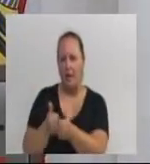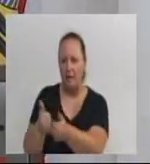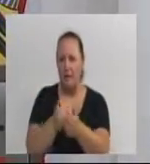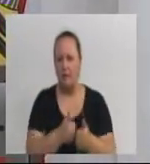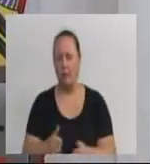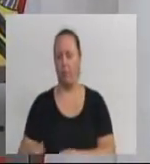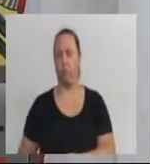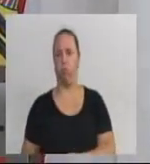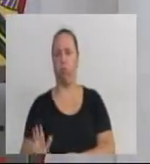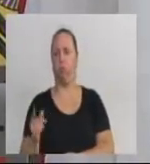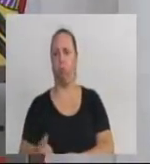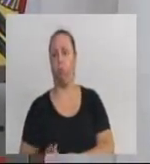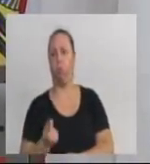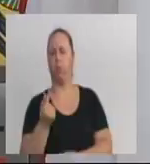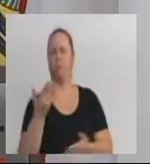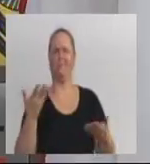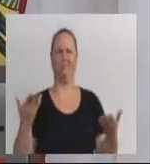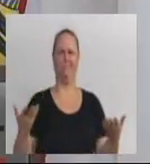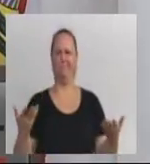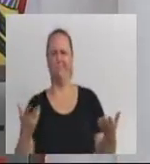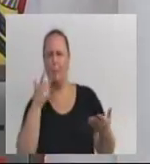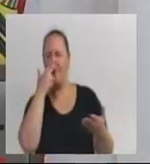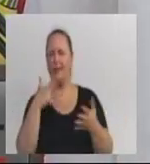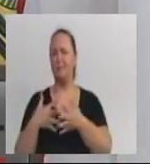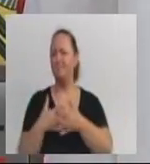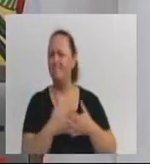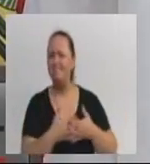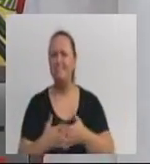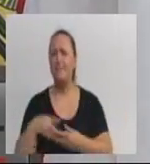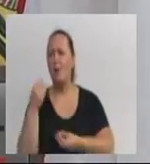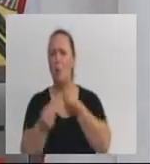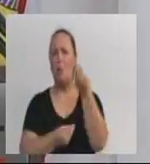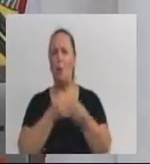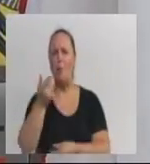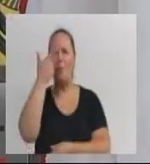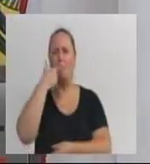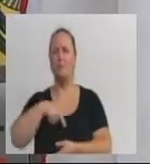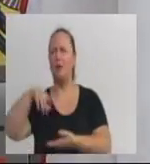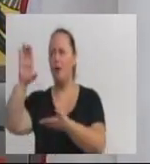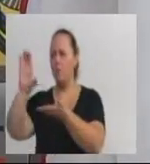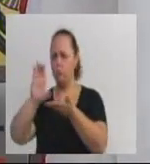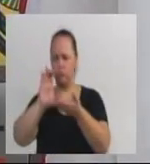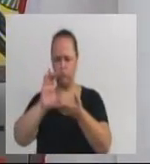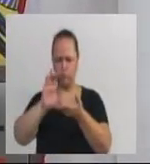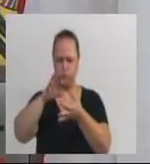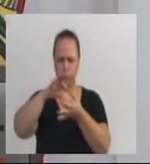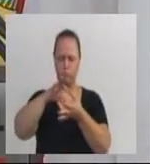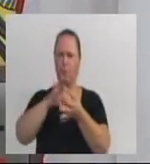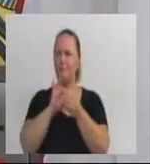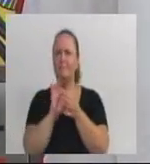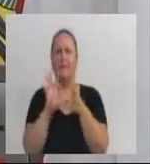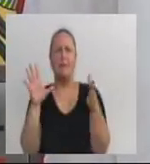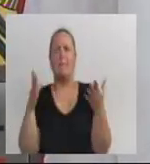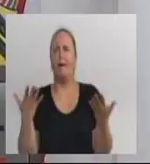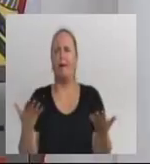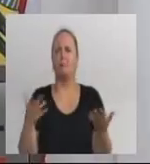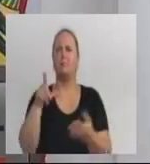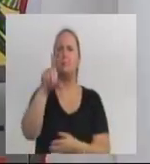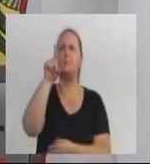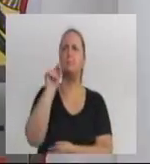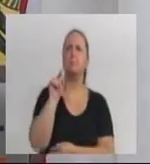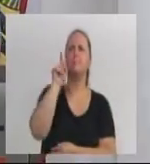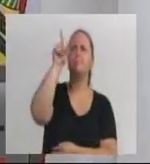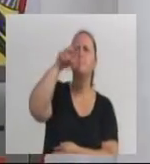Para onde o ministro de Desenvolvimento vai mandar o dinheiro se ele tiver que escolher entre o Nordeste e a